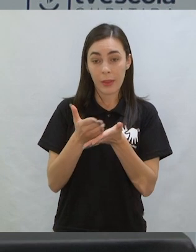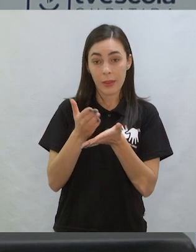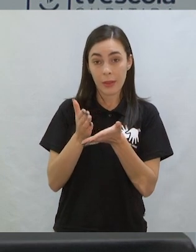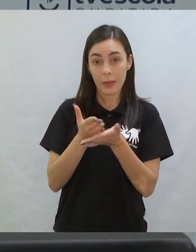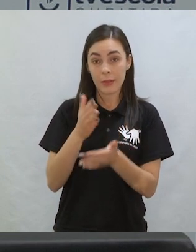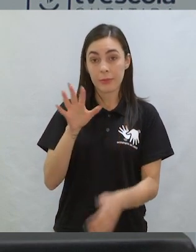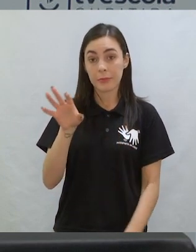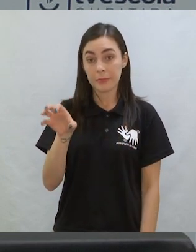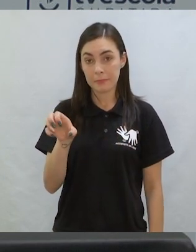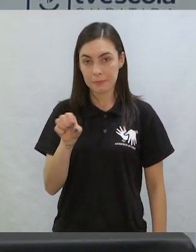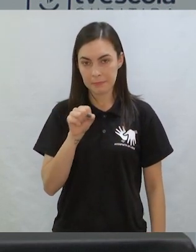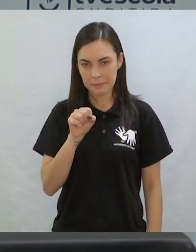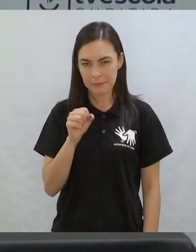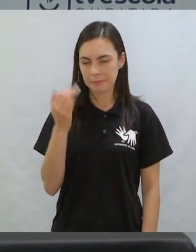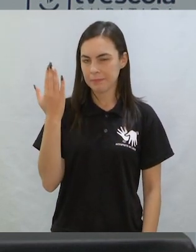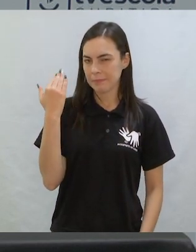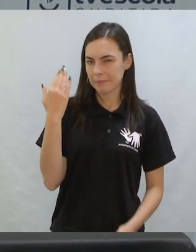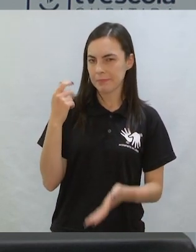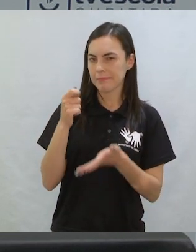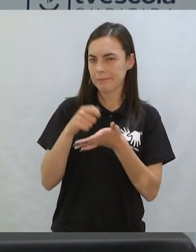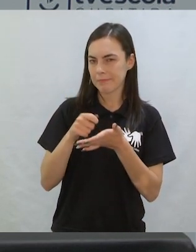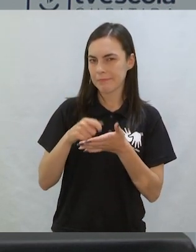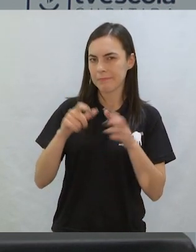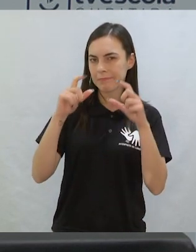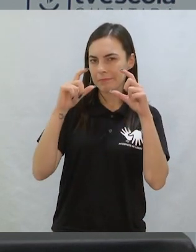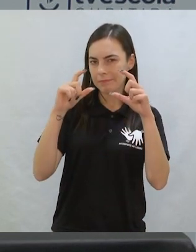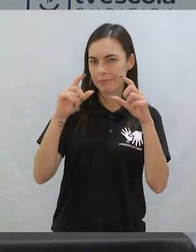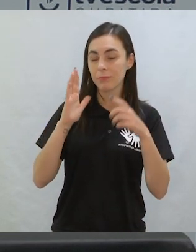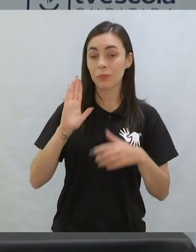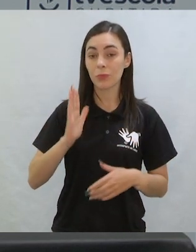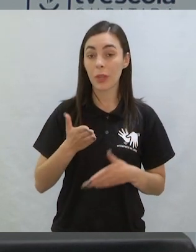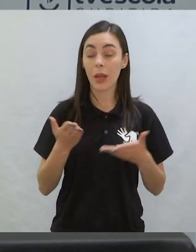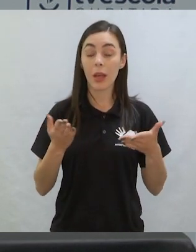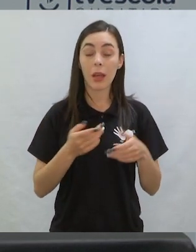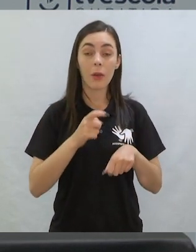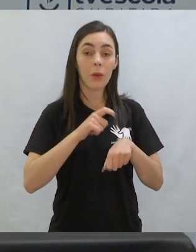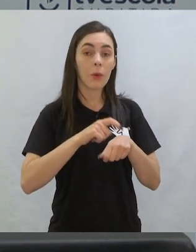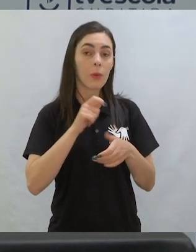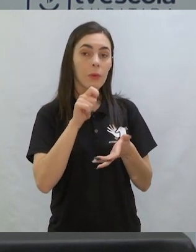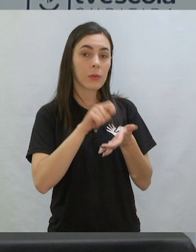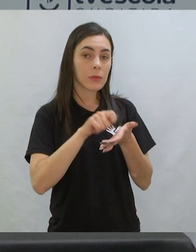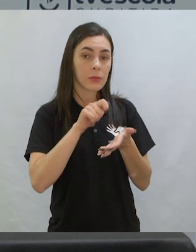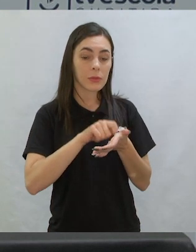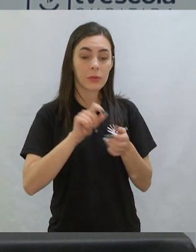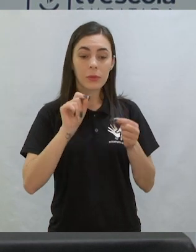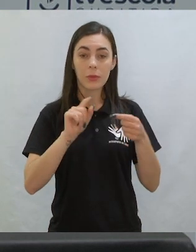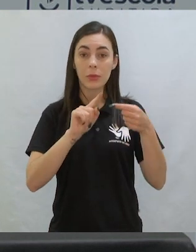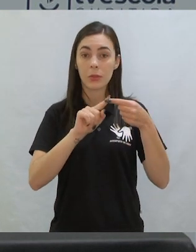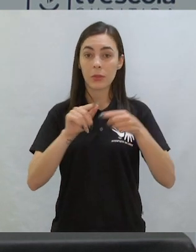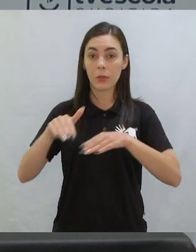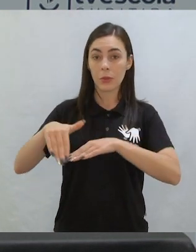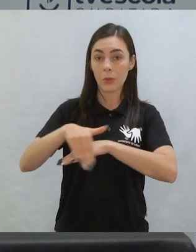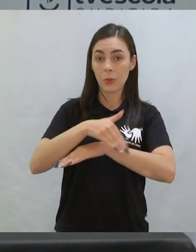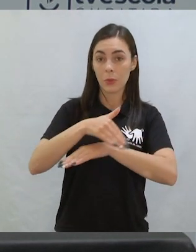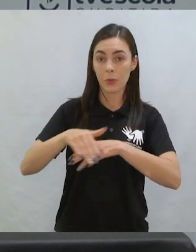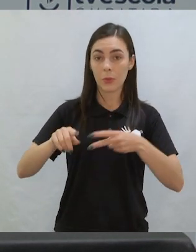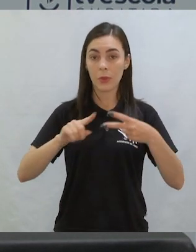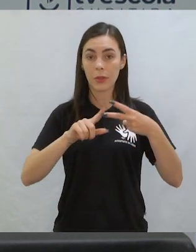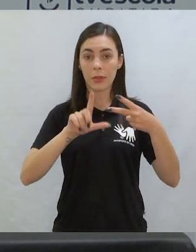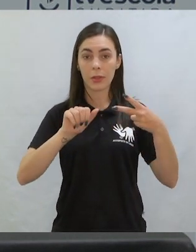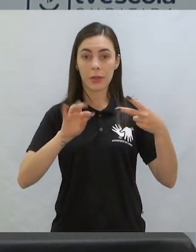pegar o seu caderno de novo, onde você já fez o seu cabeçalho, e vocês vão registrar a palavra